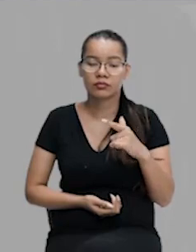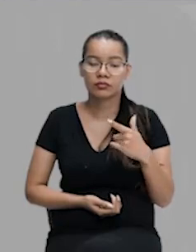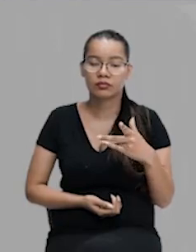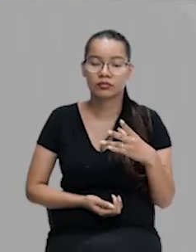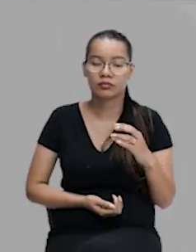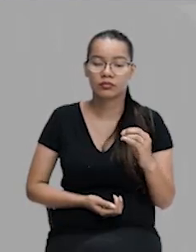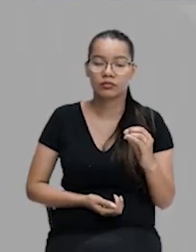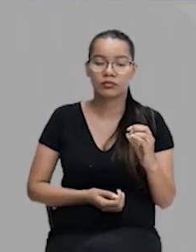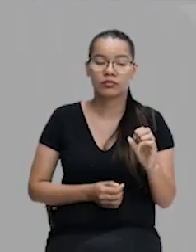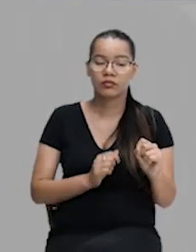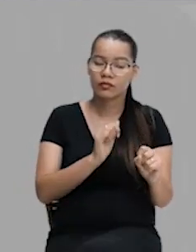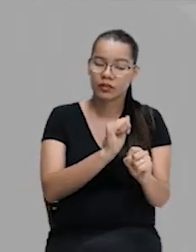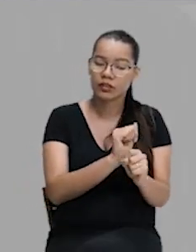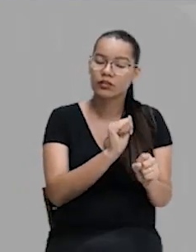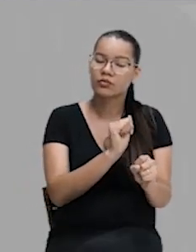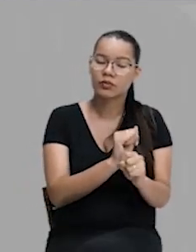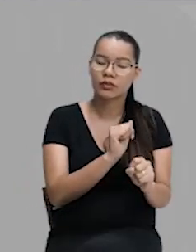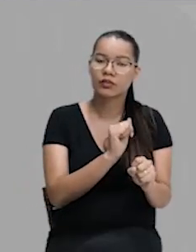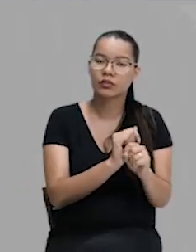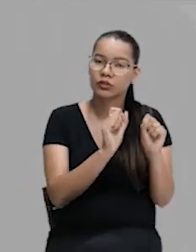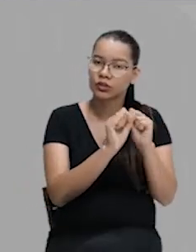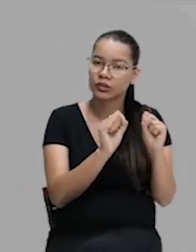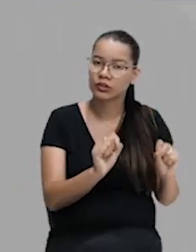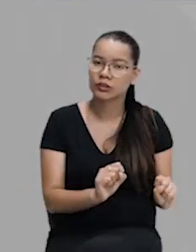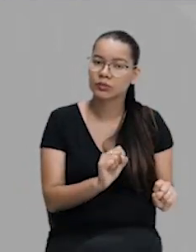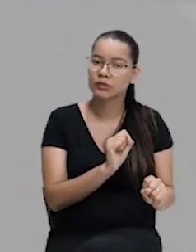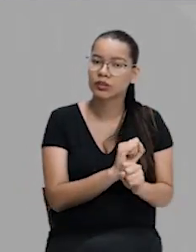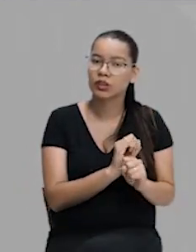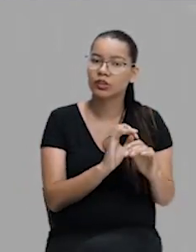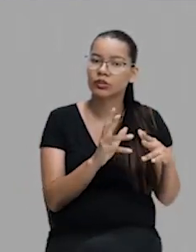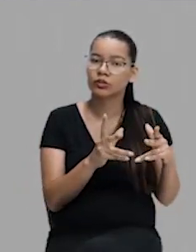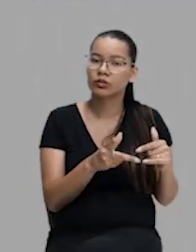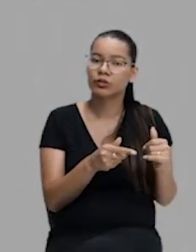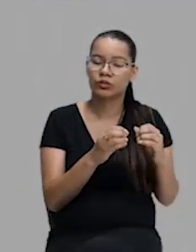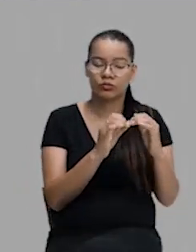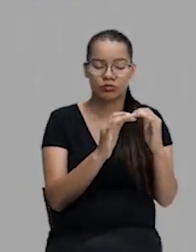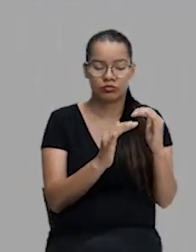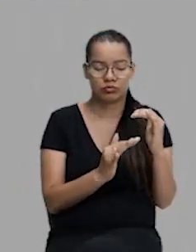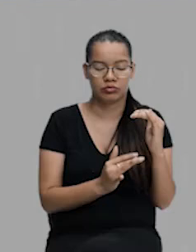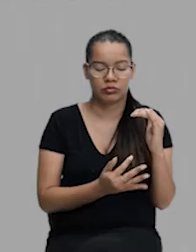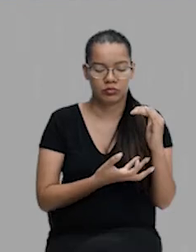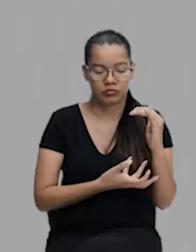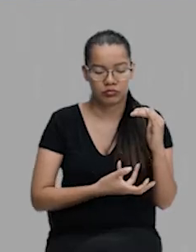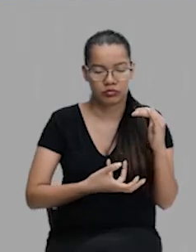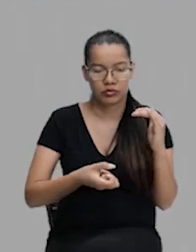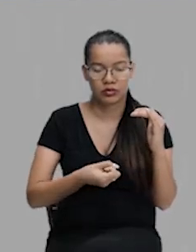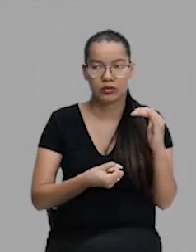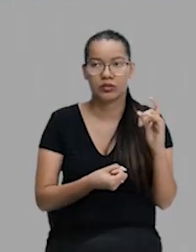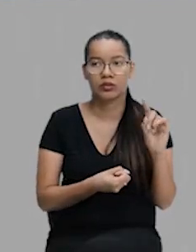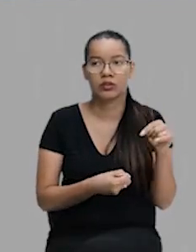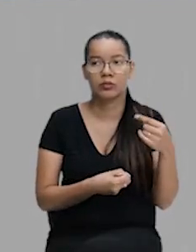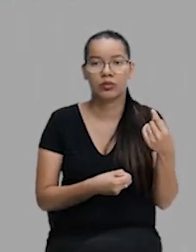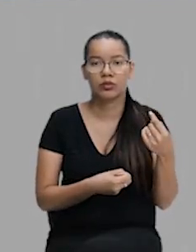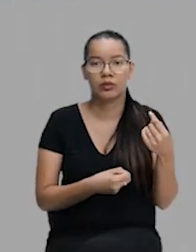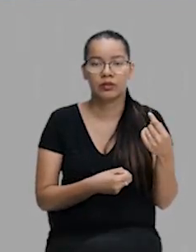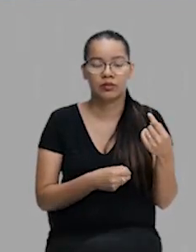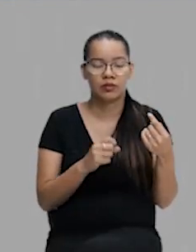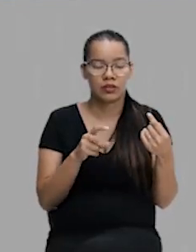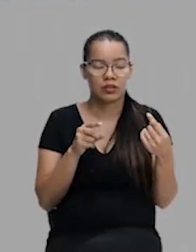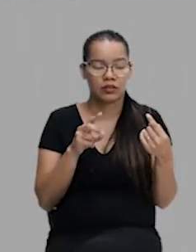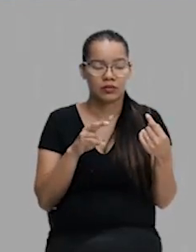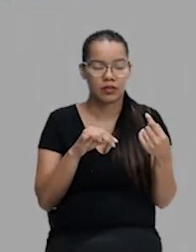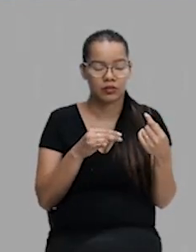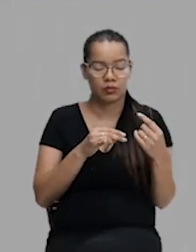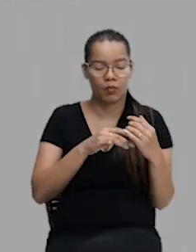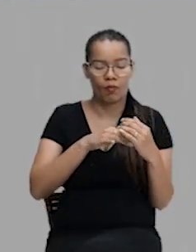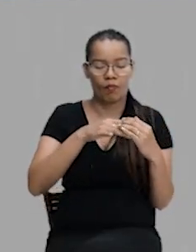o sistema, então todo o precipitado vai para o fundo do recipiente, e por meio de um sifão, né, uma mangueirinha, você vai